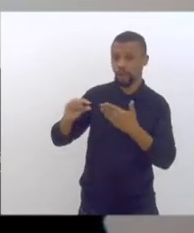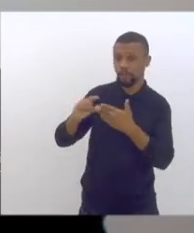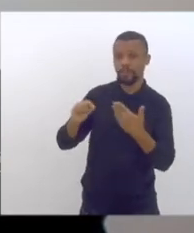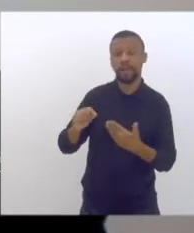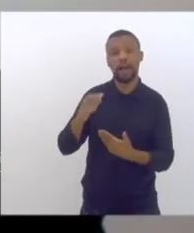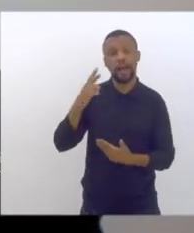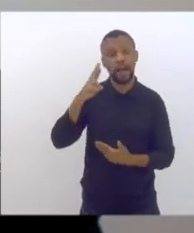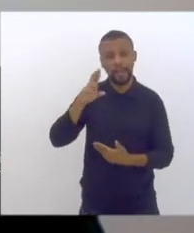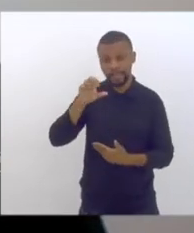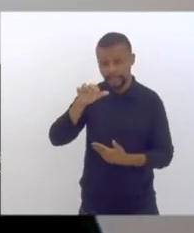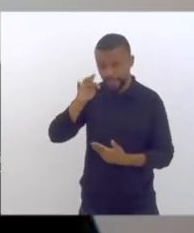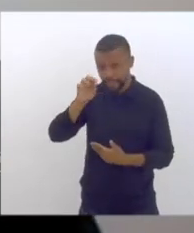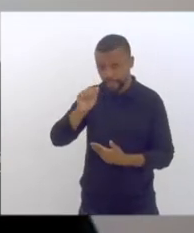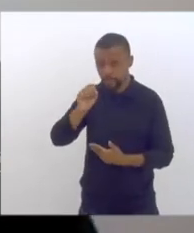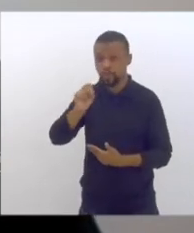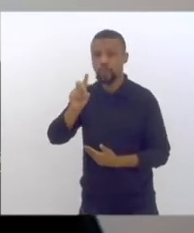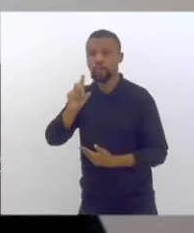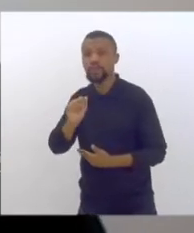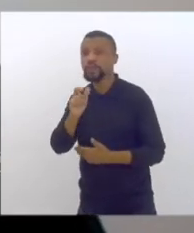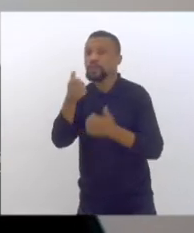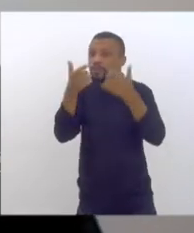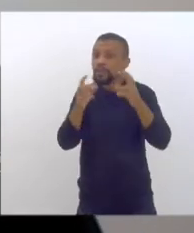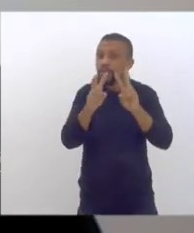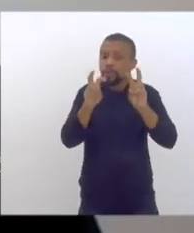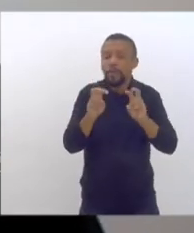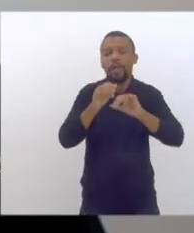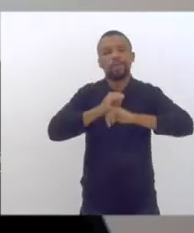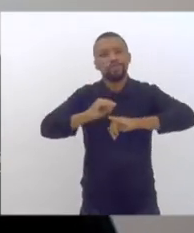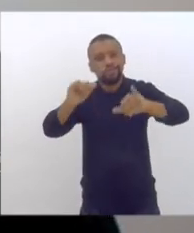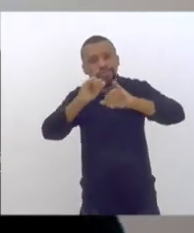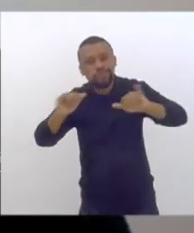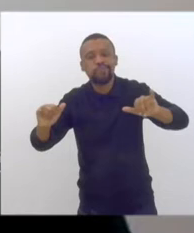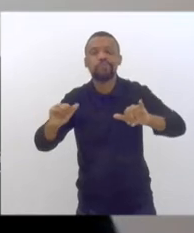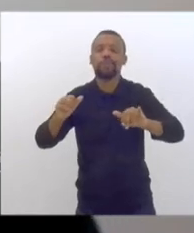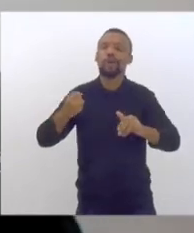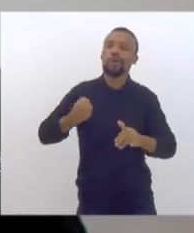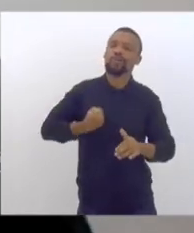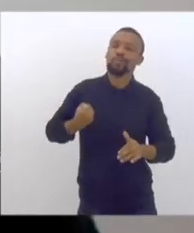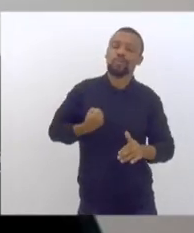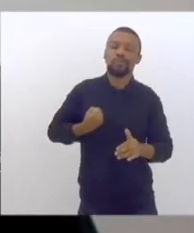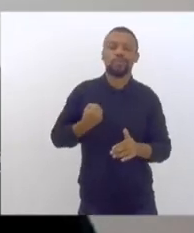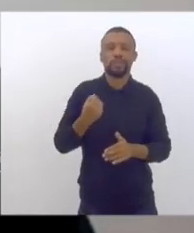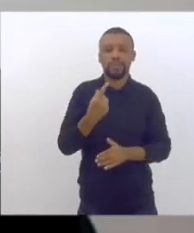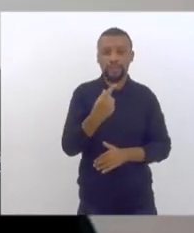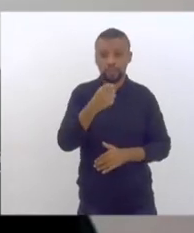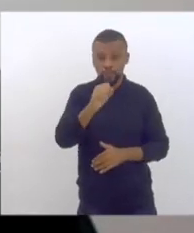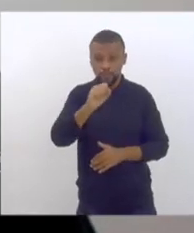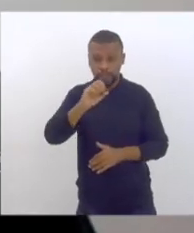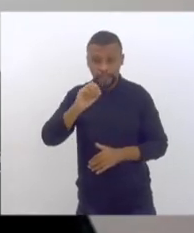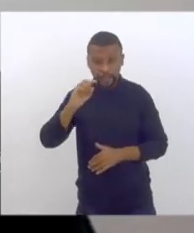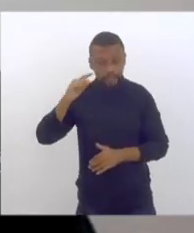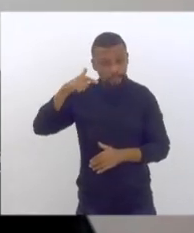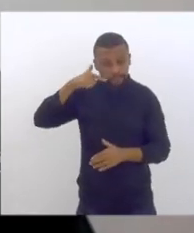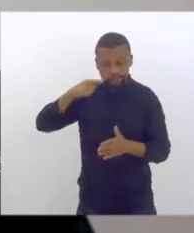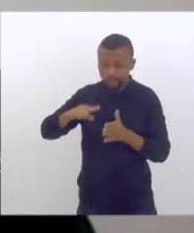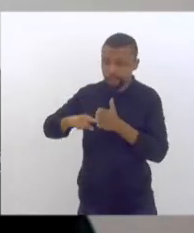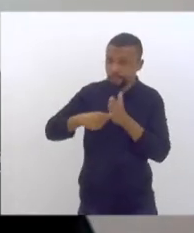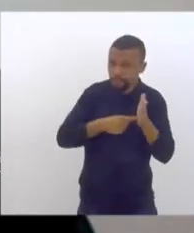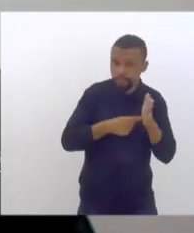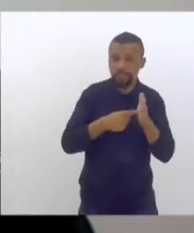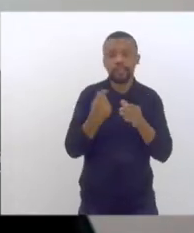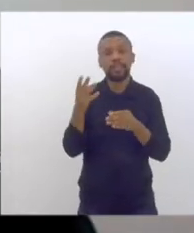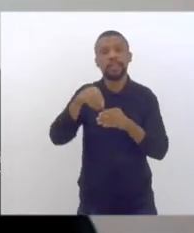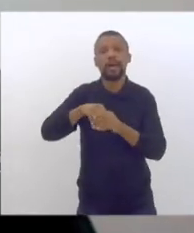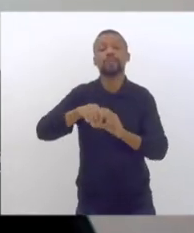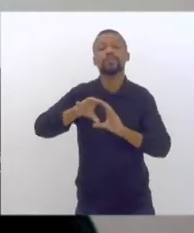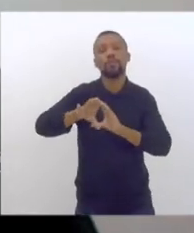Renata Souza que dispõe sobre a ampliação da divulgação do disque 180 Central de Atendimento à mulher através dos